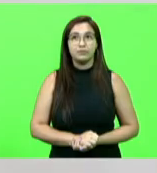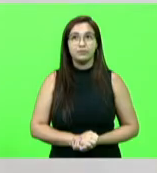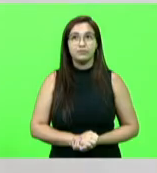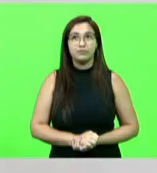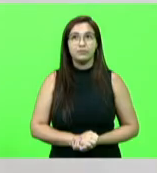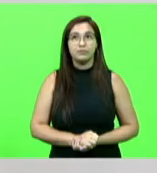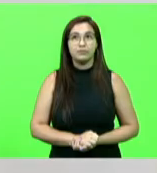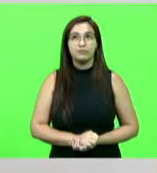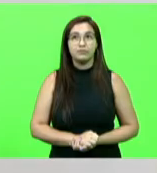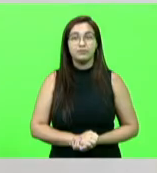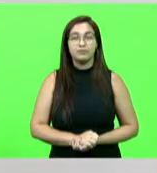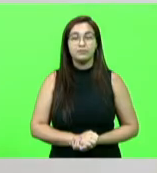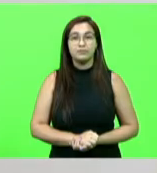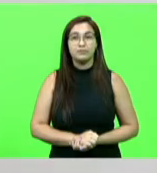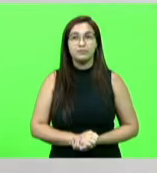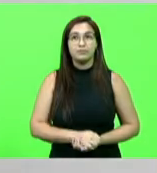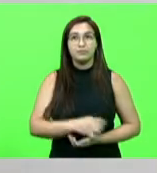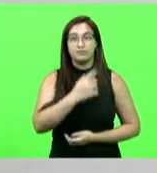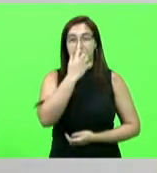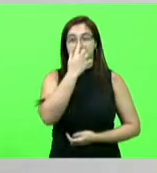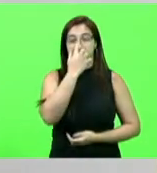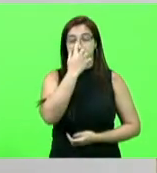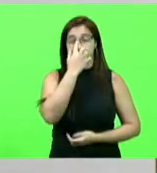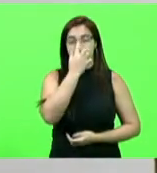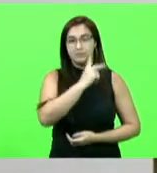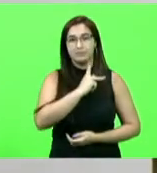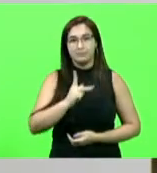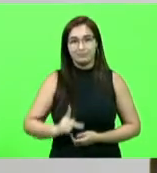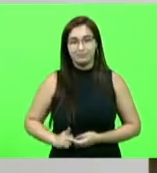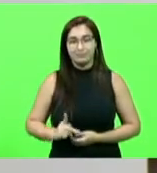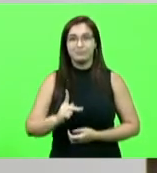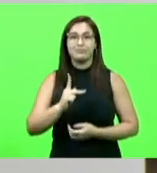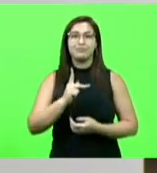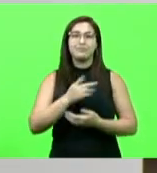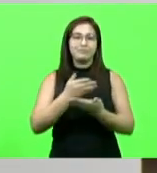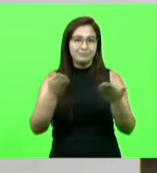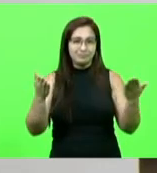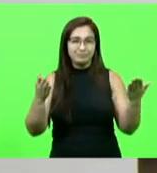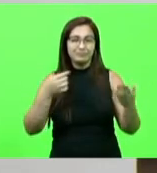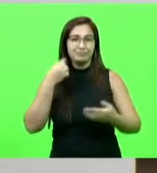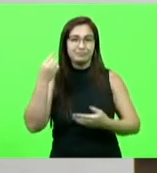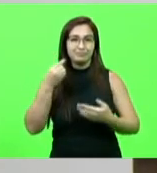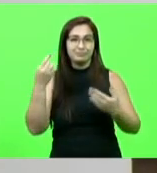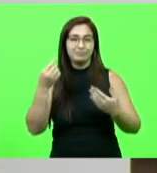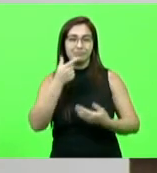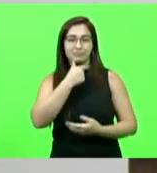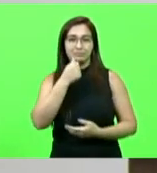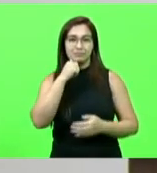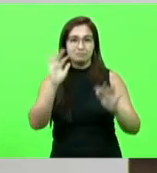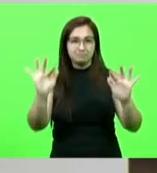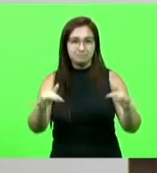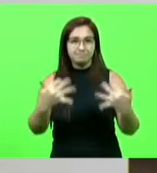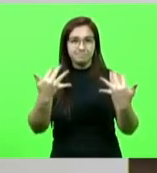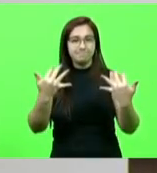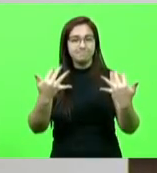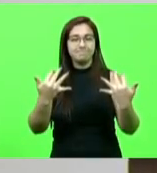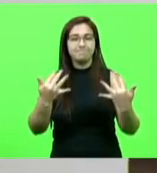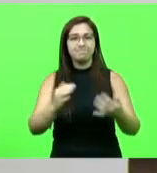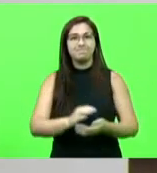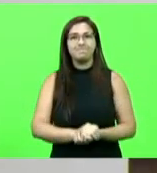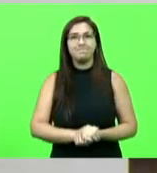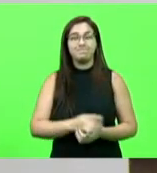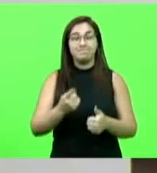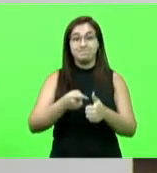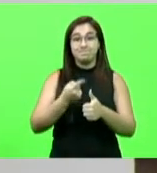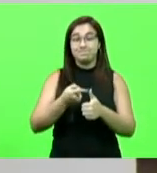Senhor presidente, senhores deputados, deputadas, público aqui que nos acompanha, primeiro deixo aqui a minha